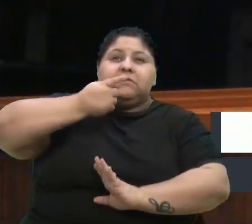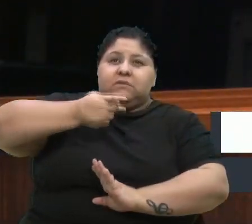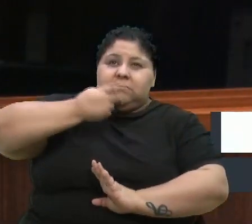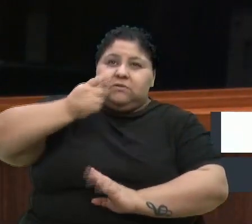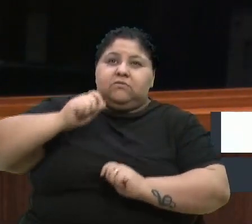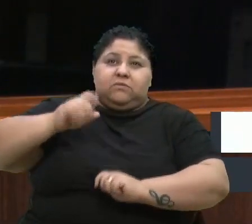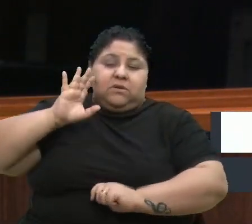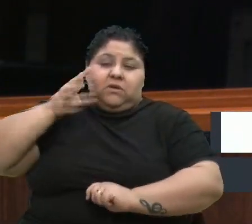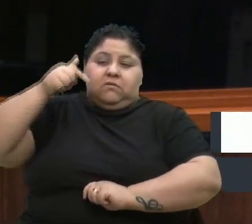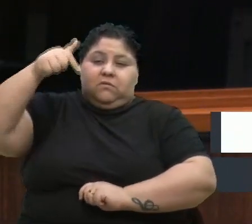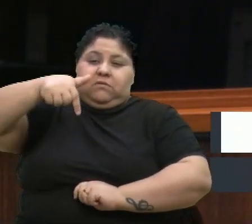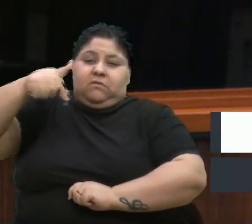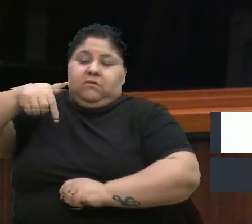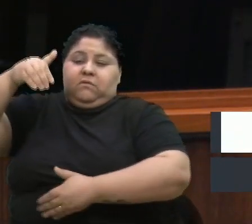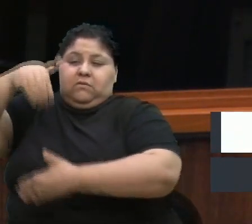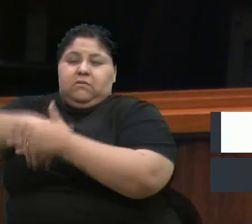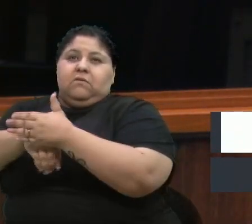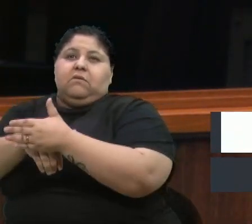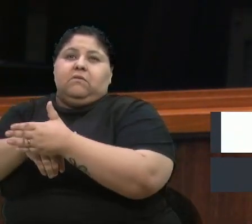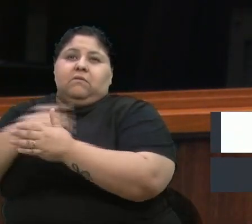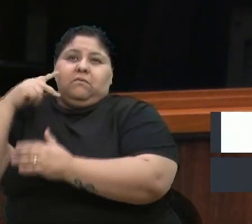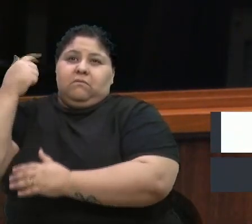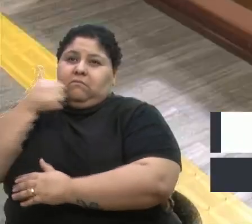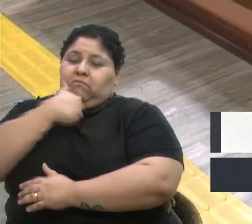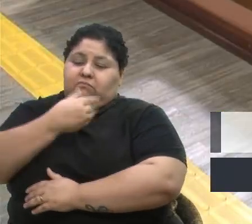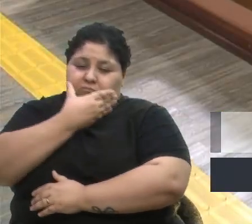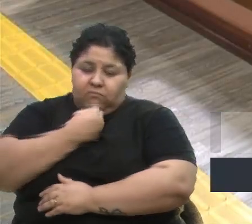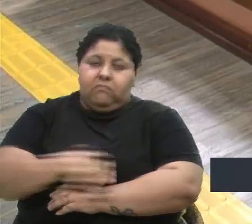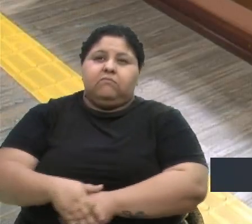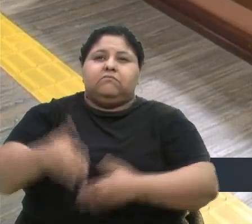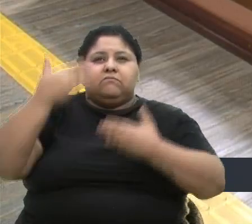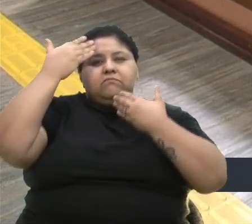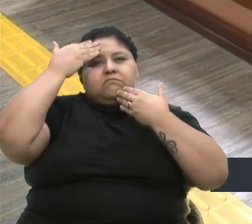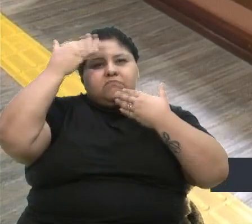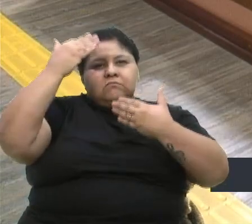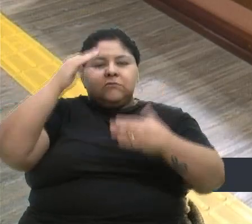acontecem aqui dentro ou dos colegas vereadores ou vereadoras. Obrigado. Clóvis de Oliveira